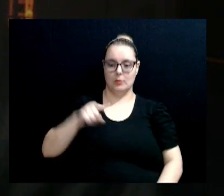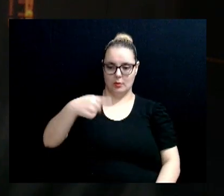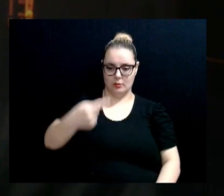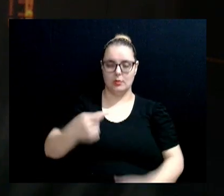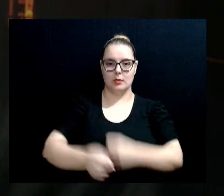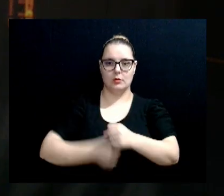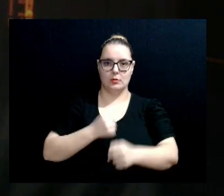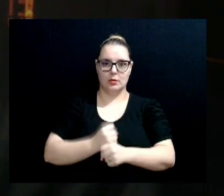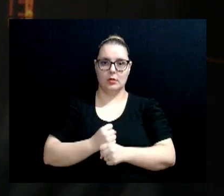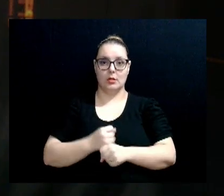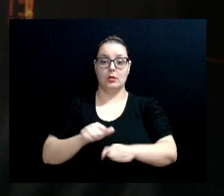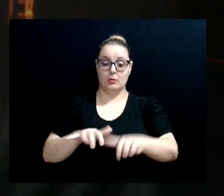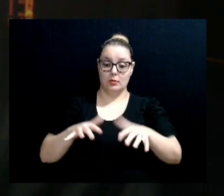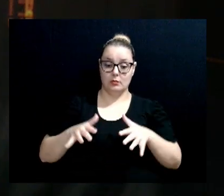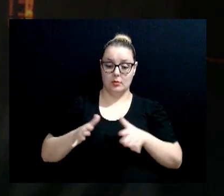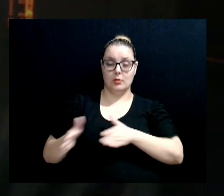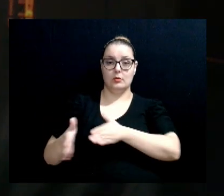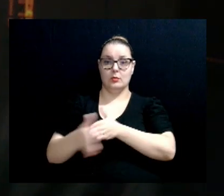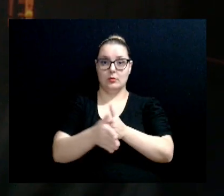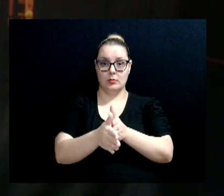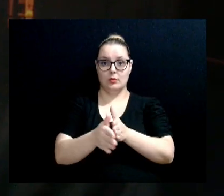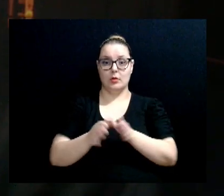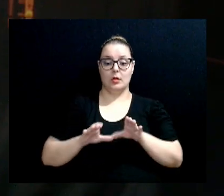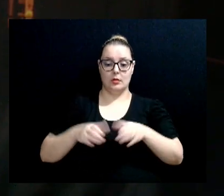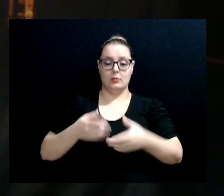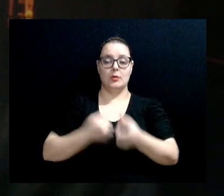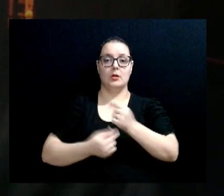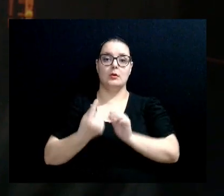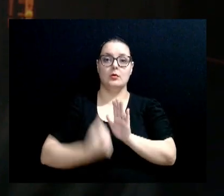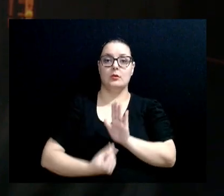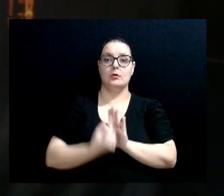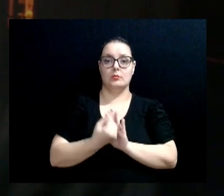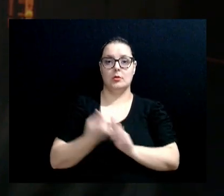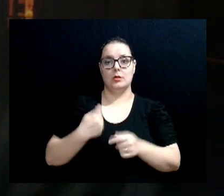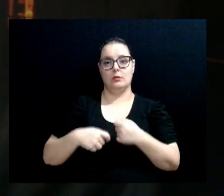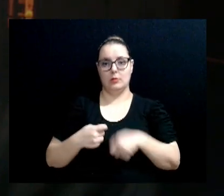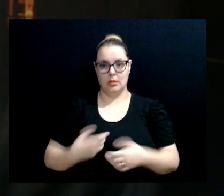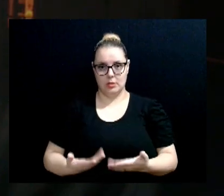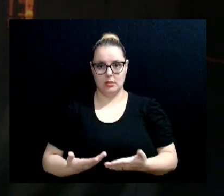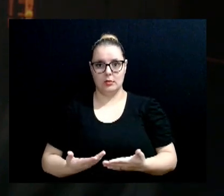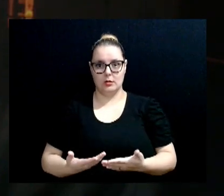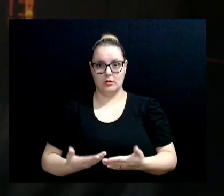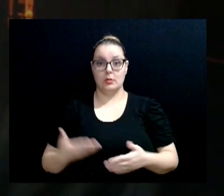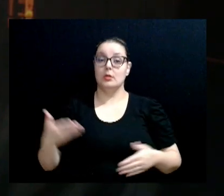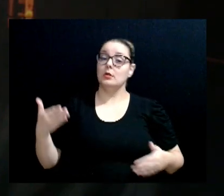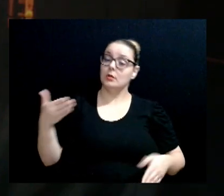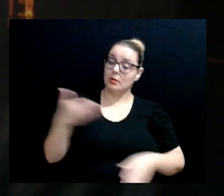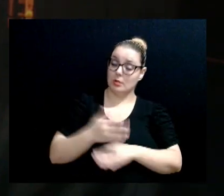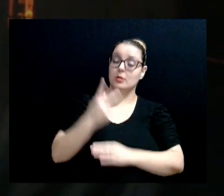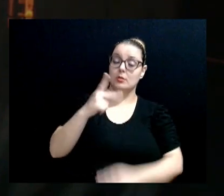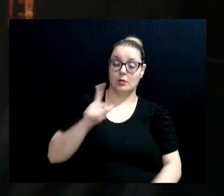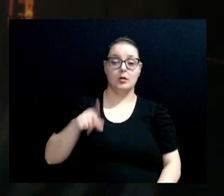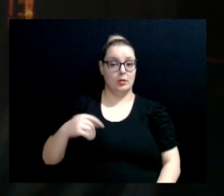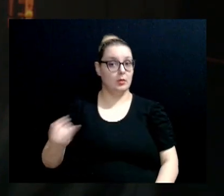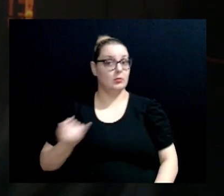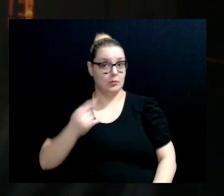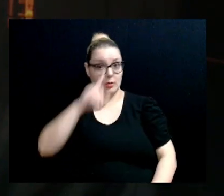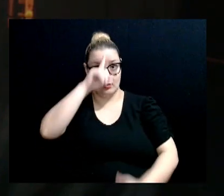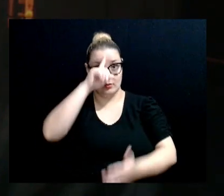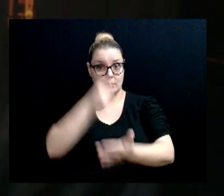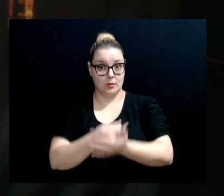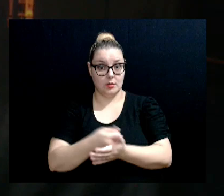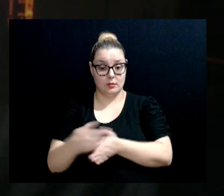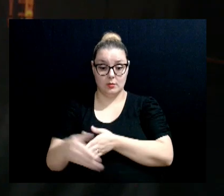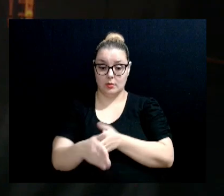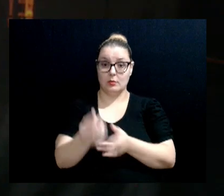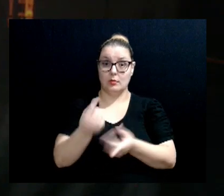será conduzida pela Comissão de Finanças e Orçamento da Câmara e sua participação é importante porque vai definir os rumos dos investimentos